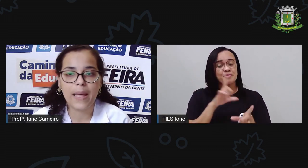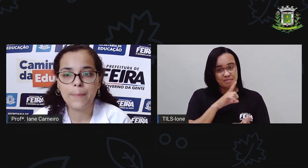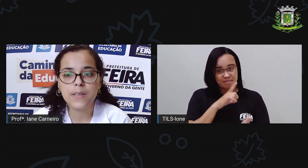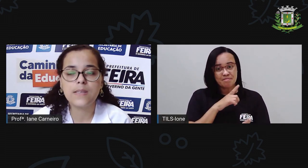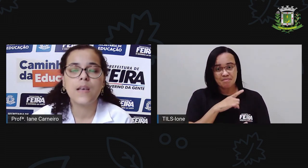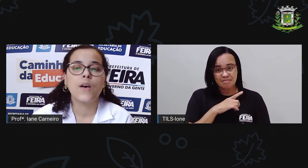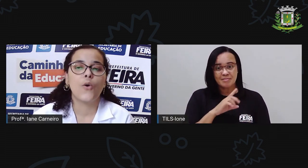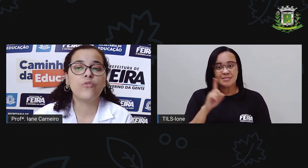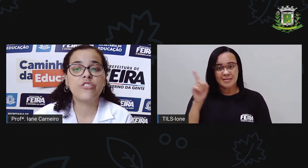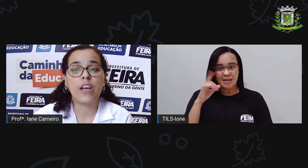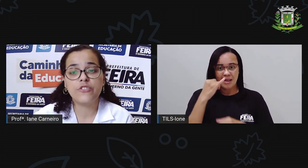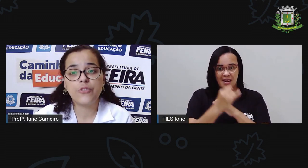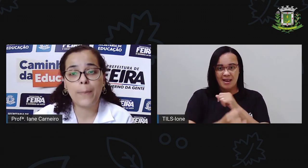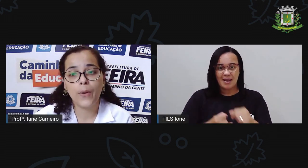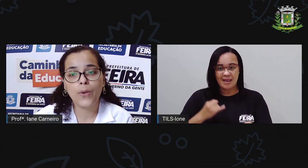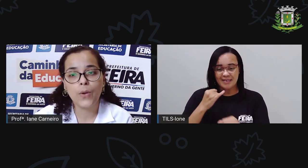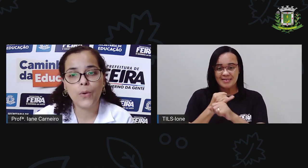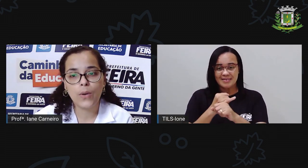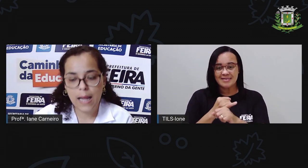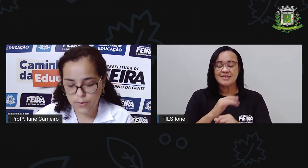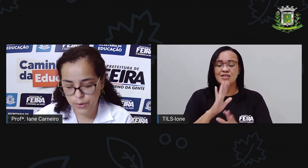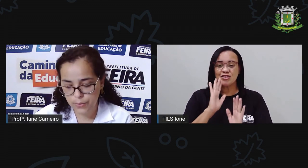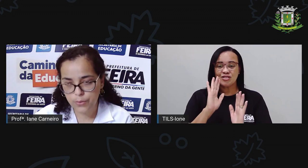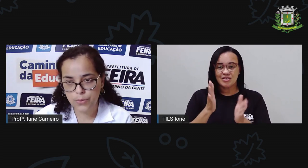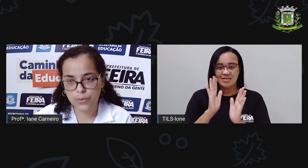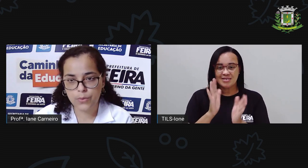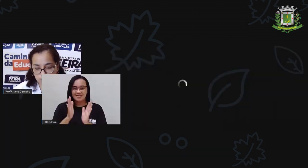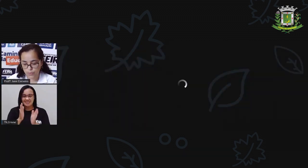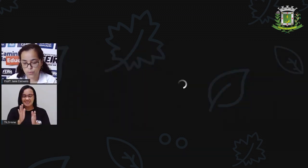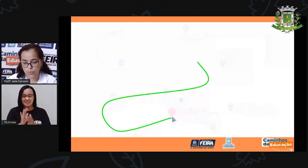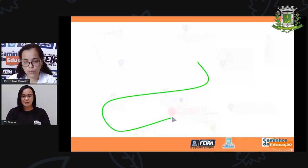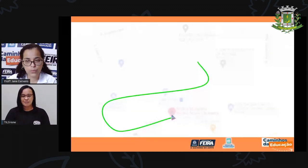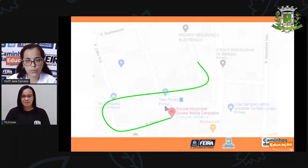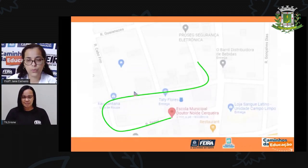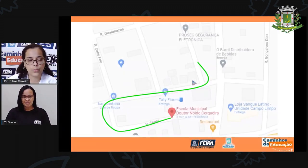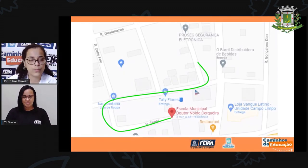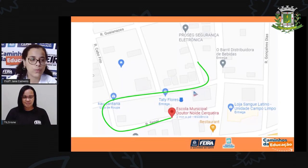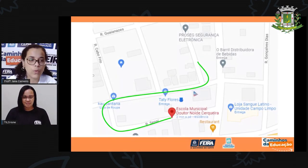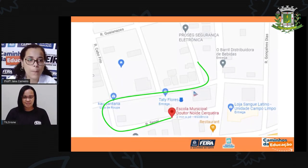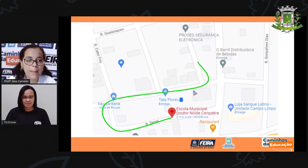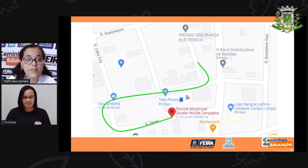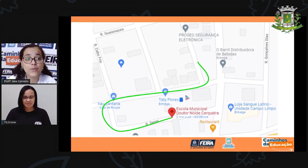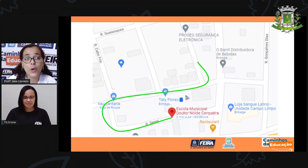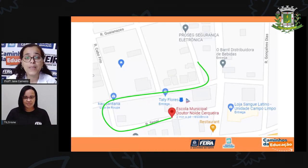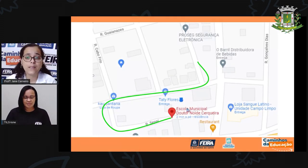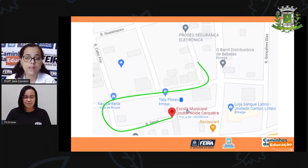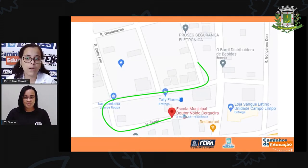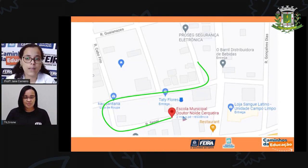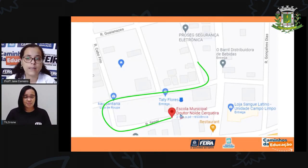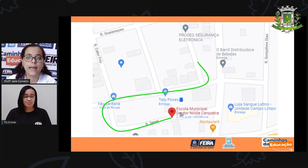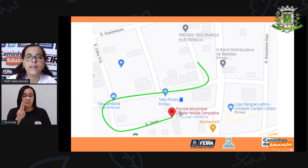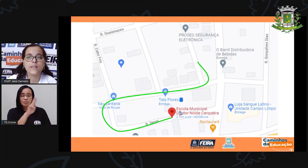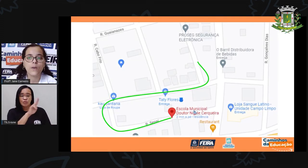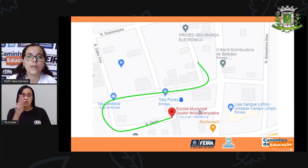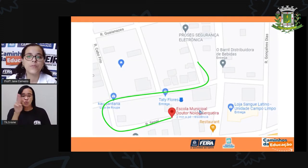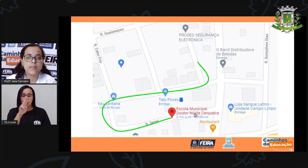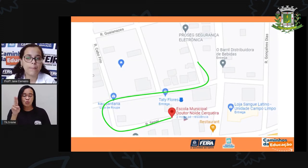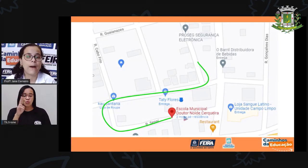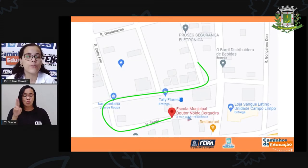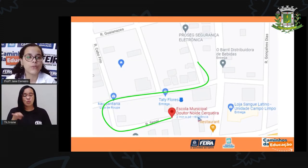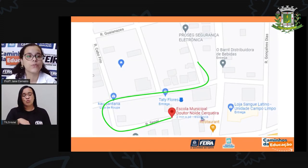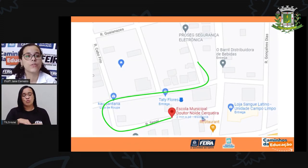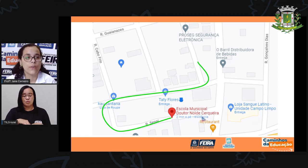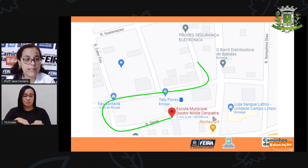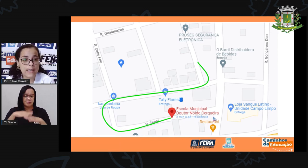do Google Maps, onde a gente, a Pró colocou lá no Google Maps o nome da escola, né? Escola